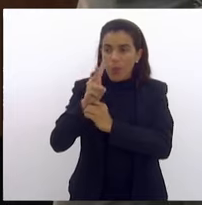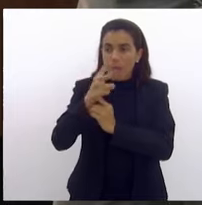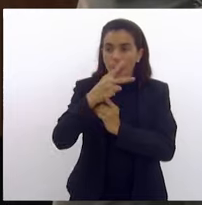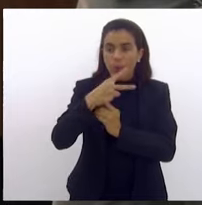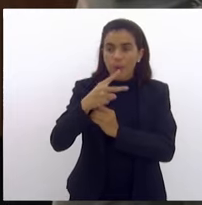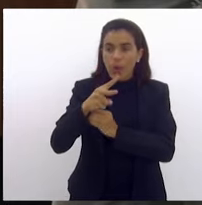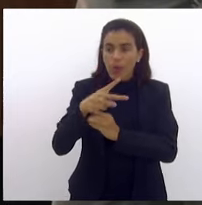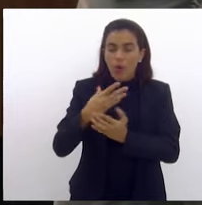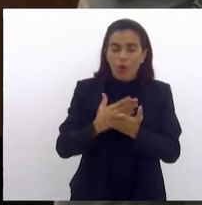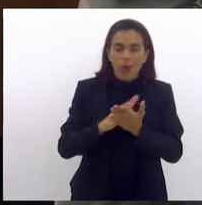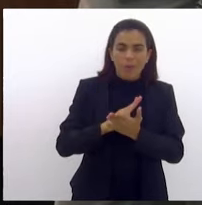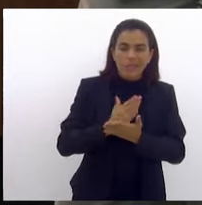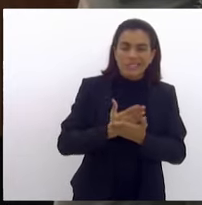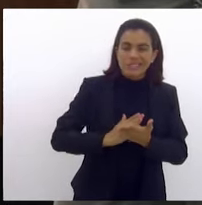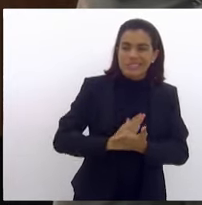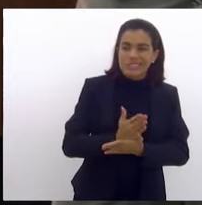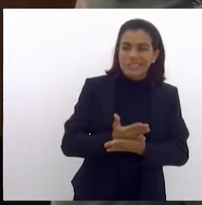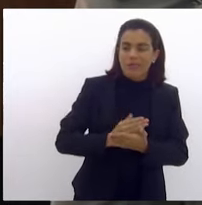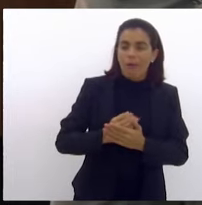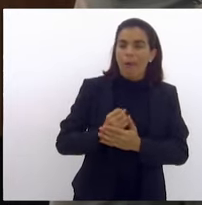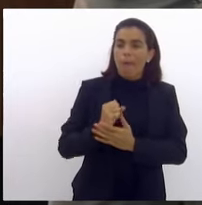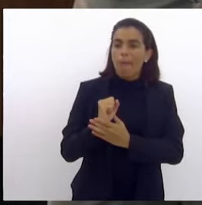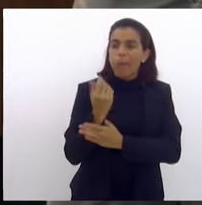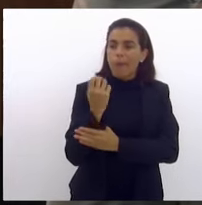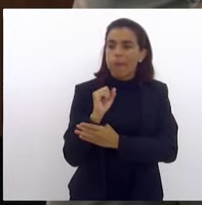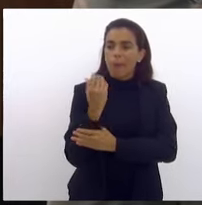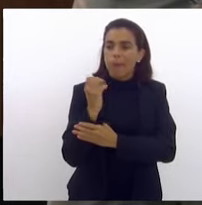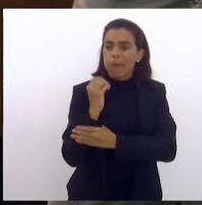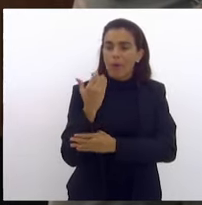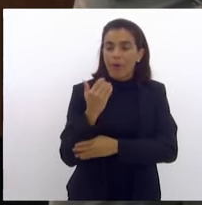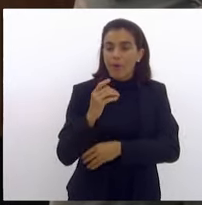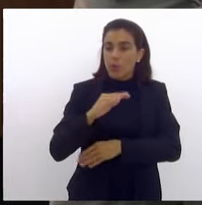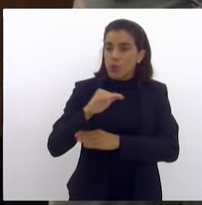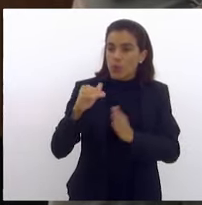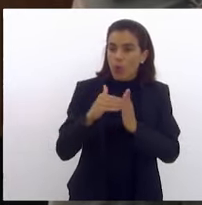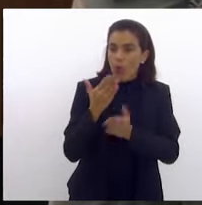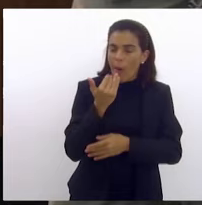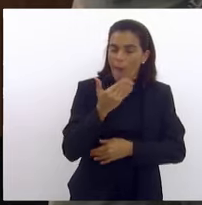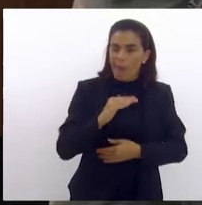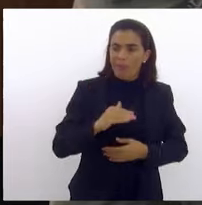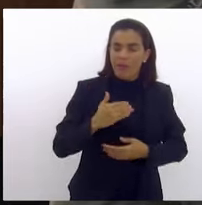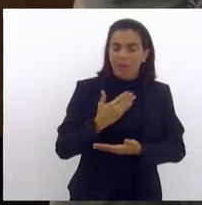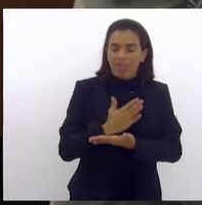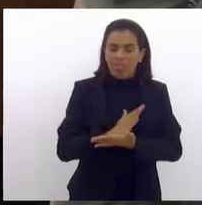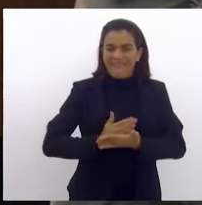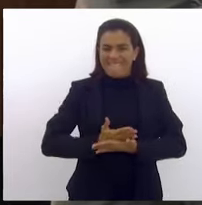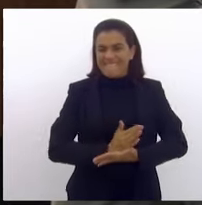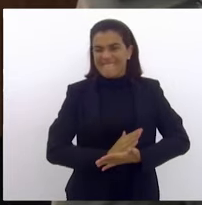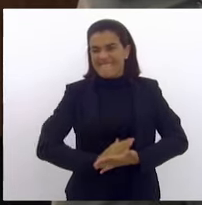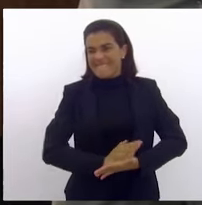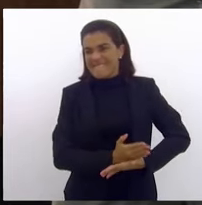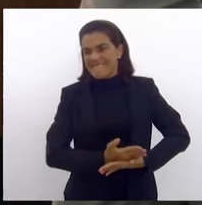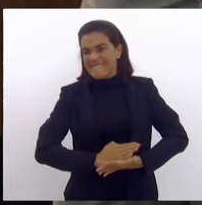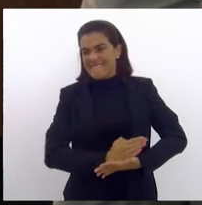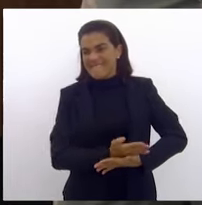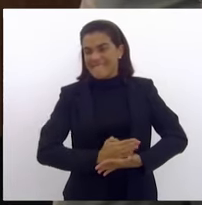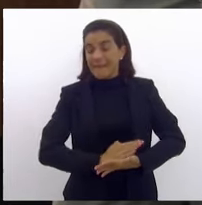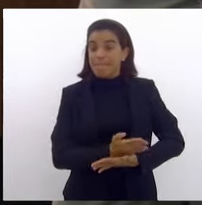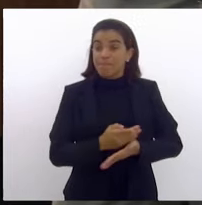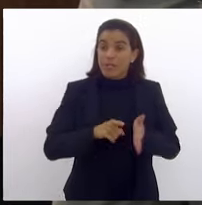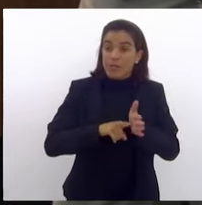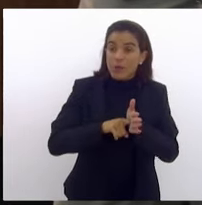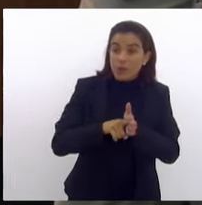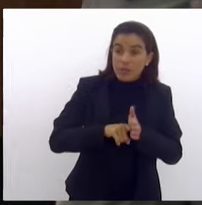de desconforto, muitas gases, tudo que come passa a ter intolerância. E esse exame